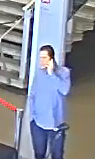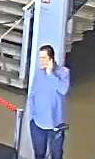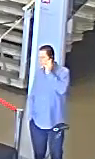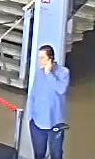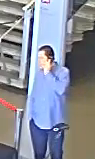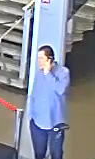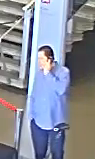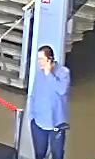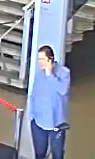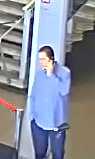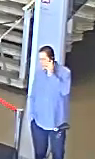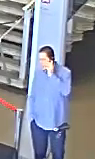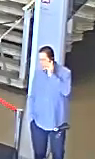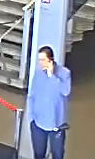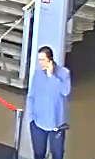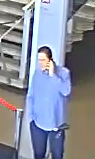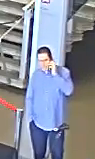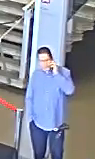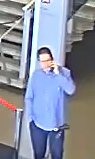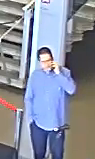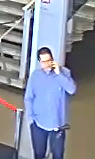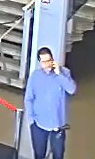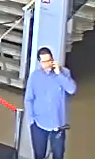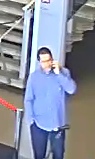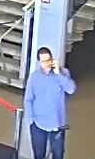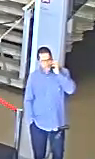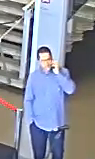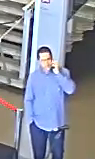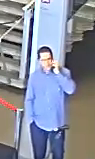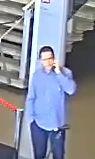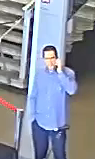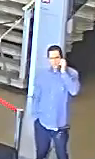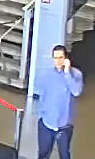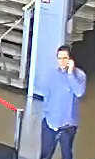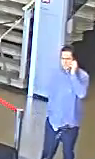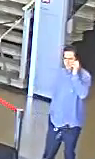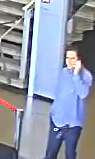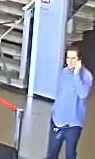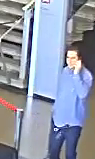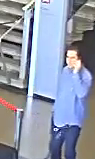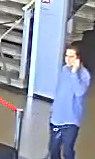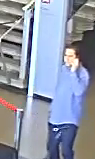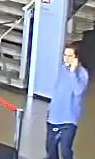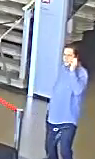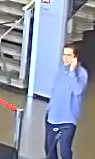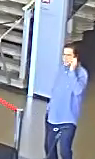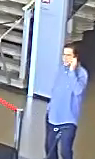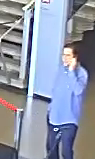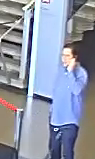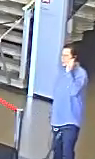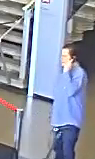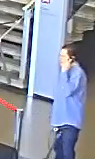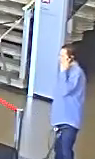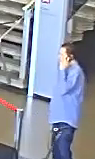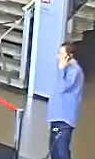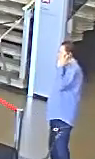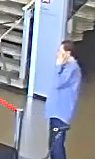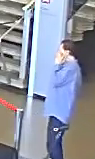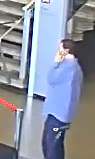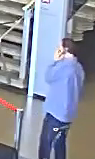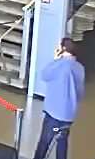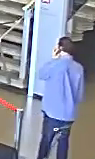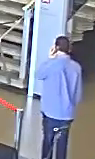nesse carro exclusivo para nós pessoas com deficiência que está aqui ao meu lado Jean né Eh atrás está